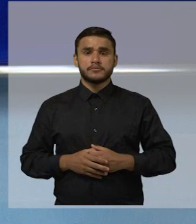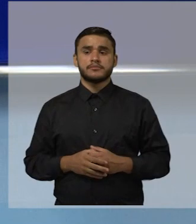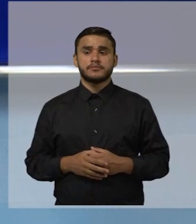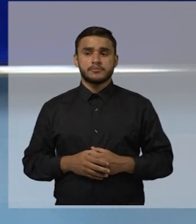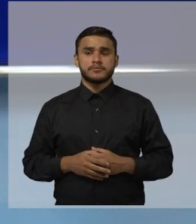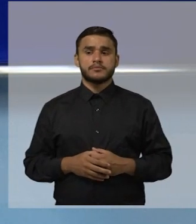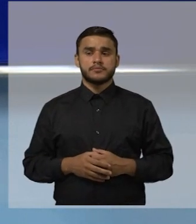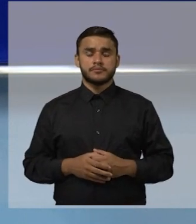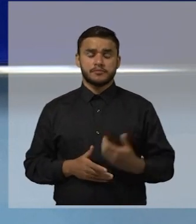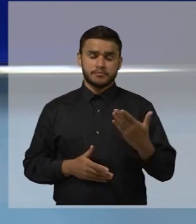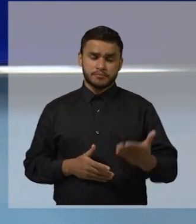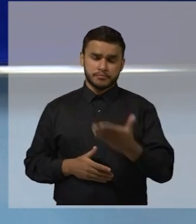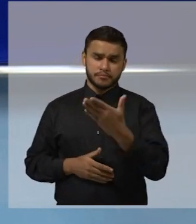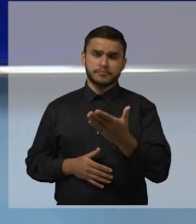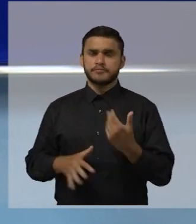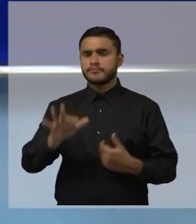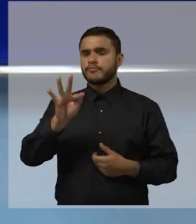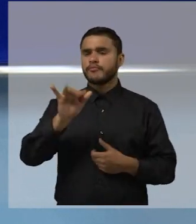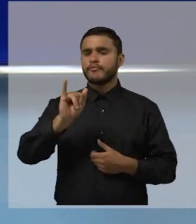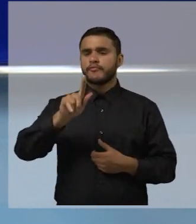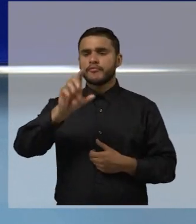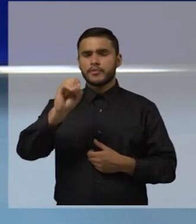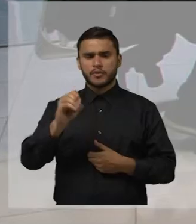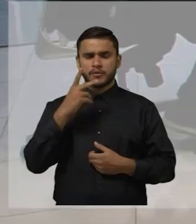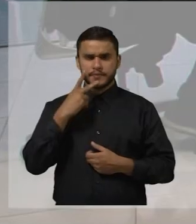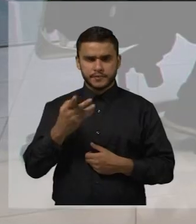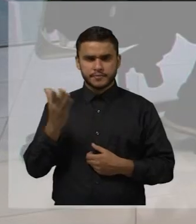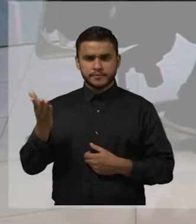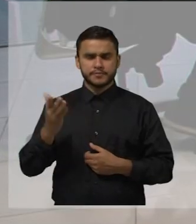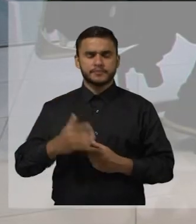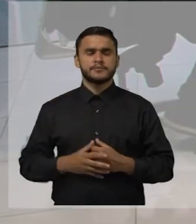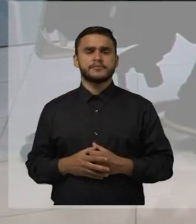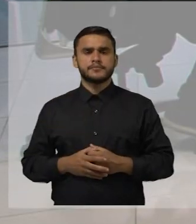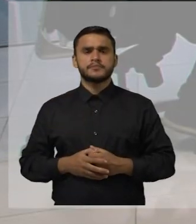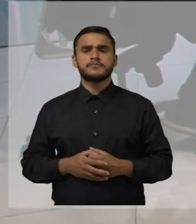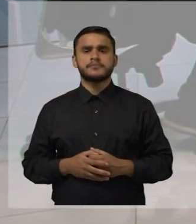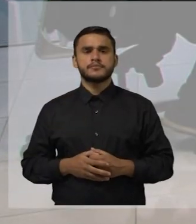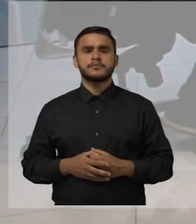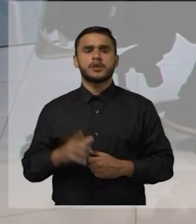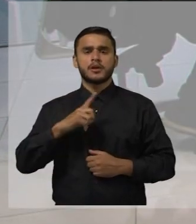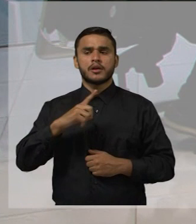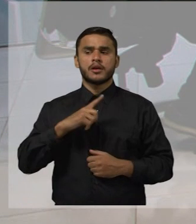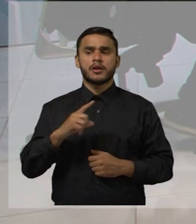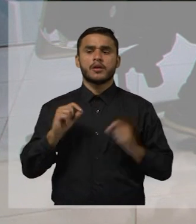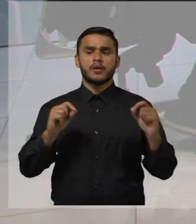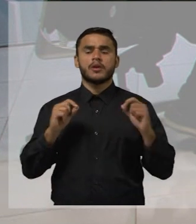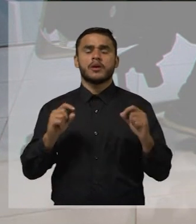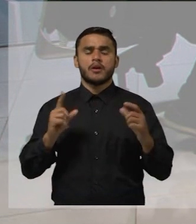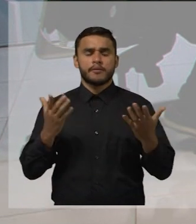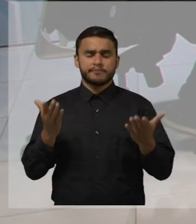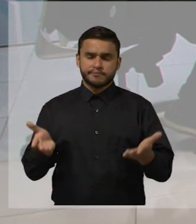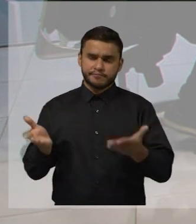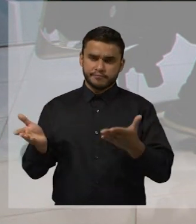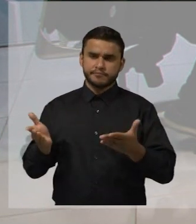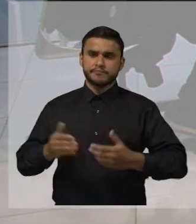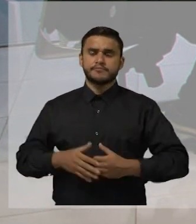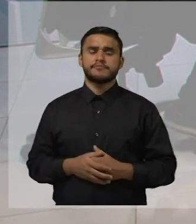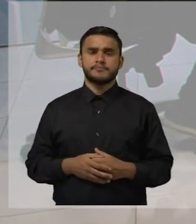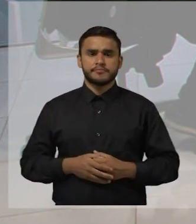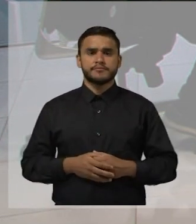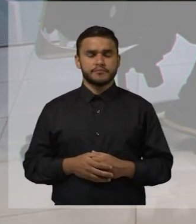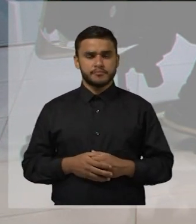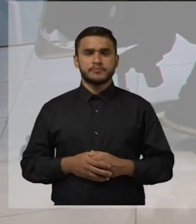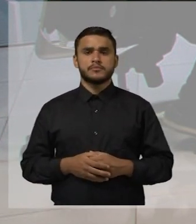Recentemente, o filme falava ainda há pouco sobre a aprovação da prorrogação dos